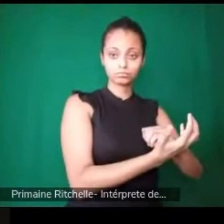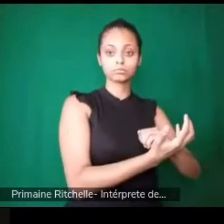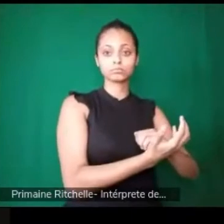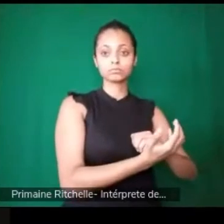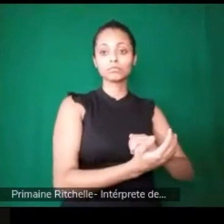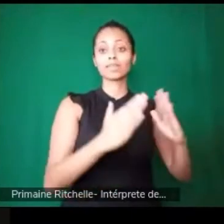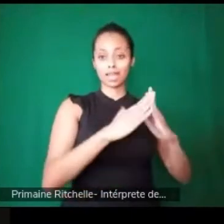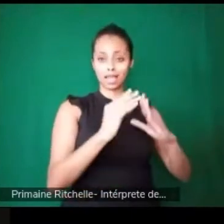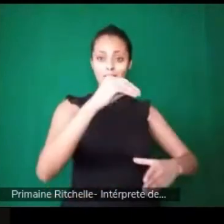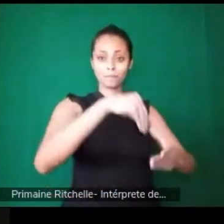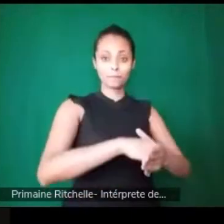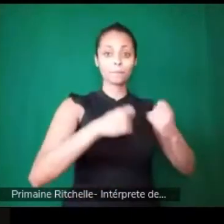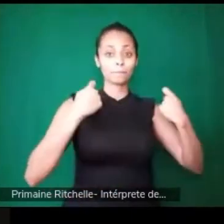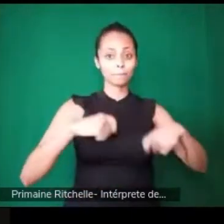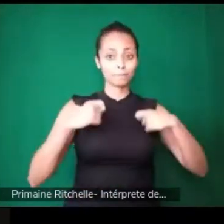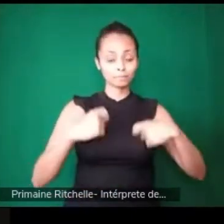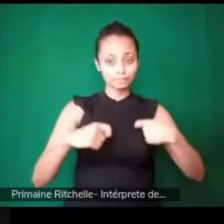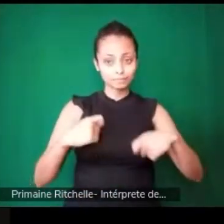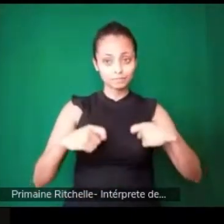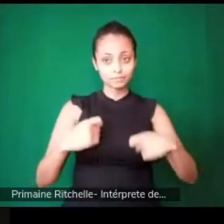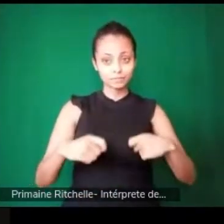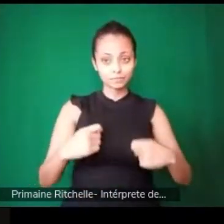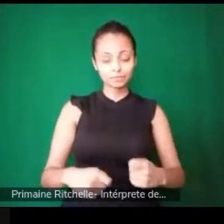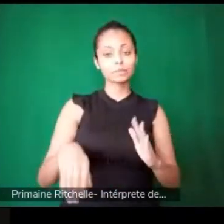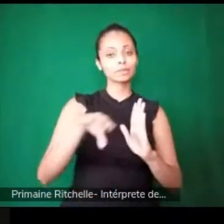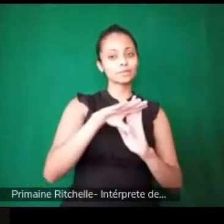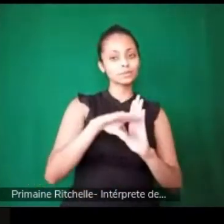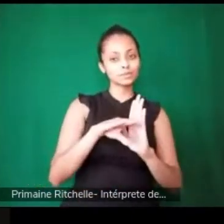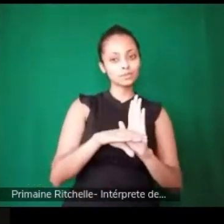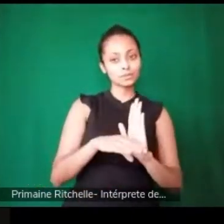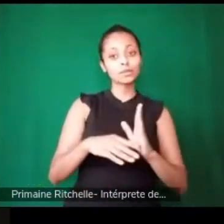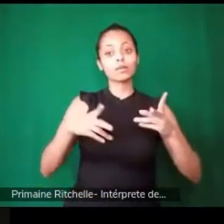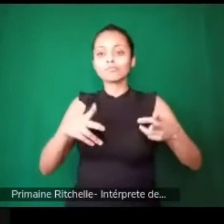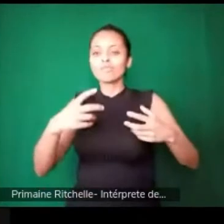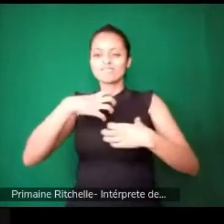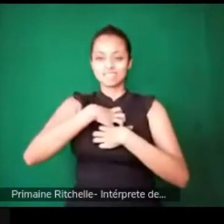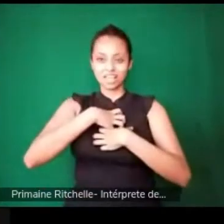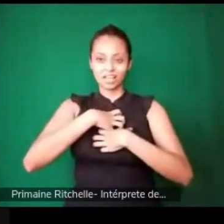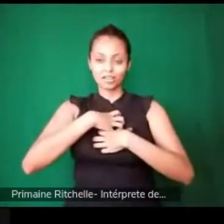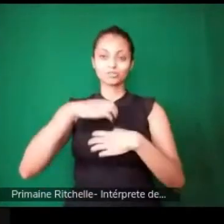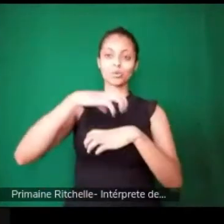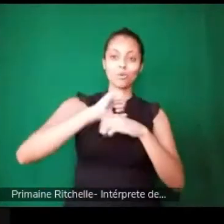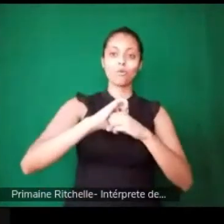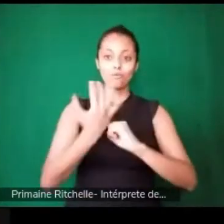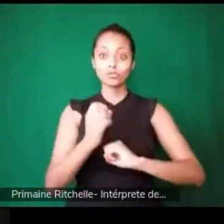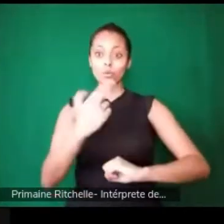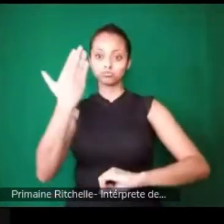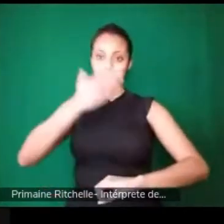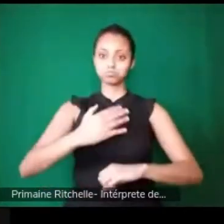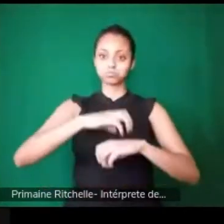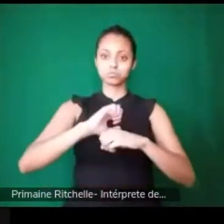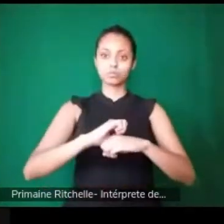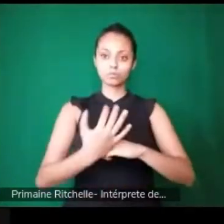domicílio deverá proceder da mesma forma como discriminado no item da suspeita ou do diagnóstico de Covid, com os mesmos prazos